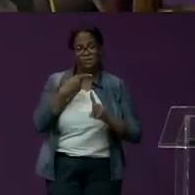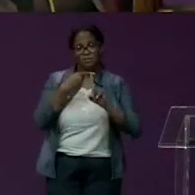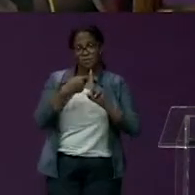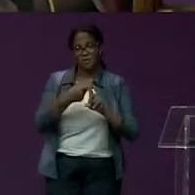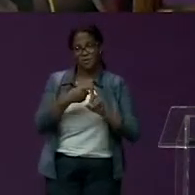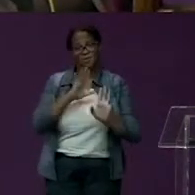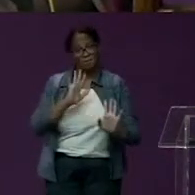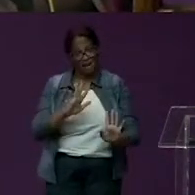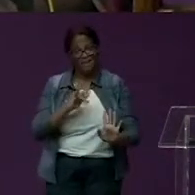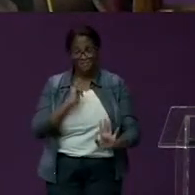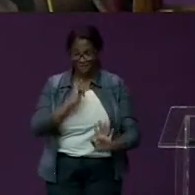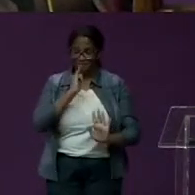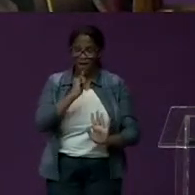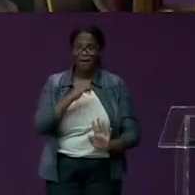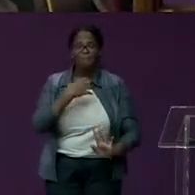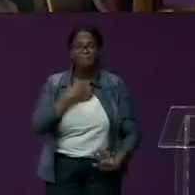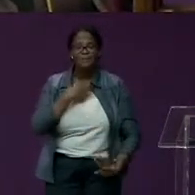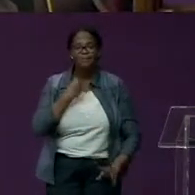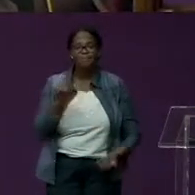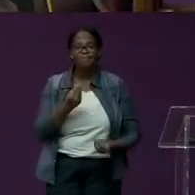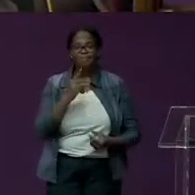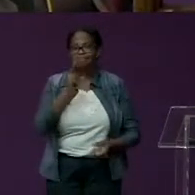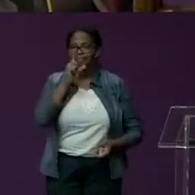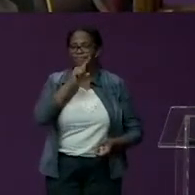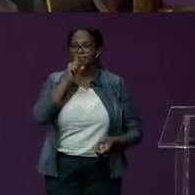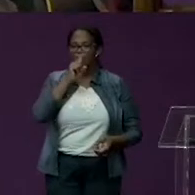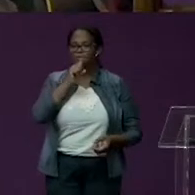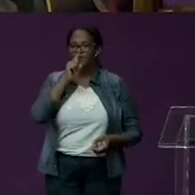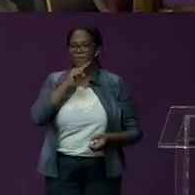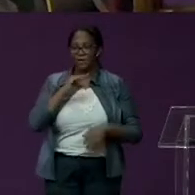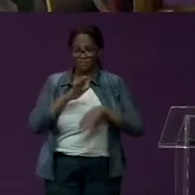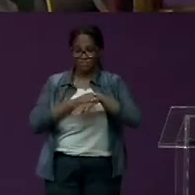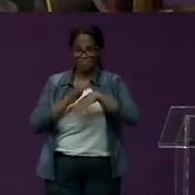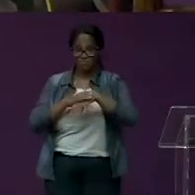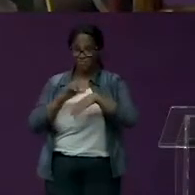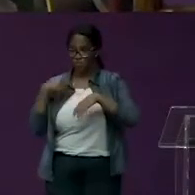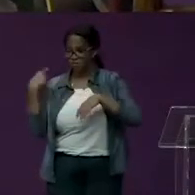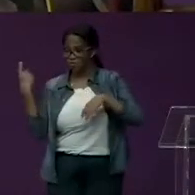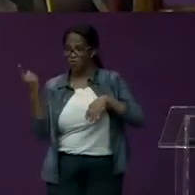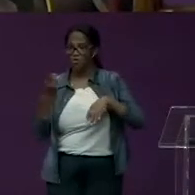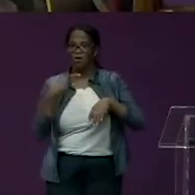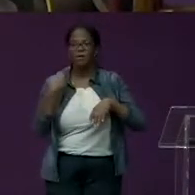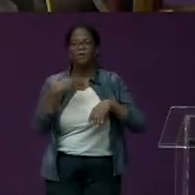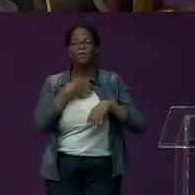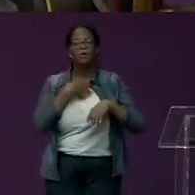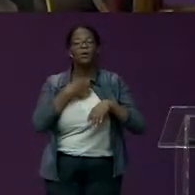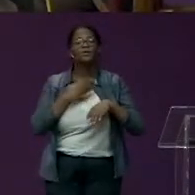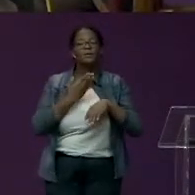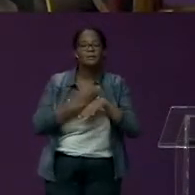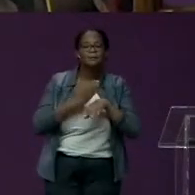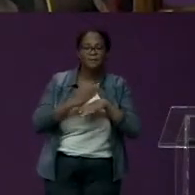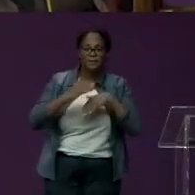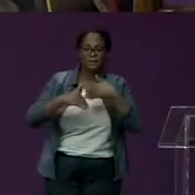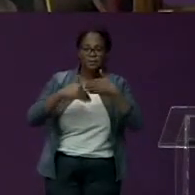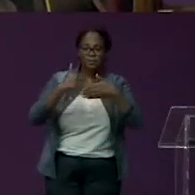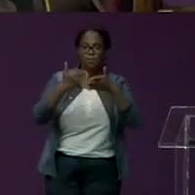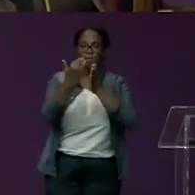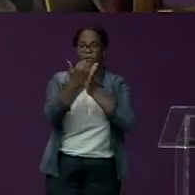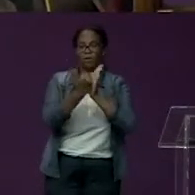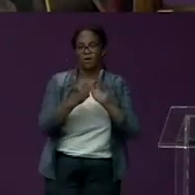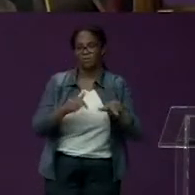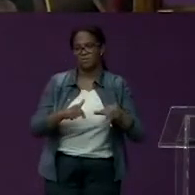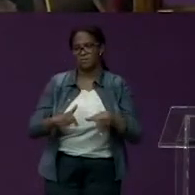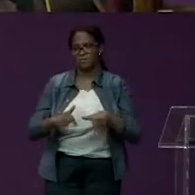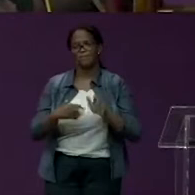diria insuficiente do ponto de vista de nós desenvolvermos nossos programas de trabalho. A gente não pode